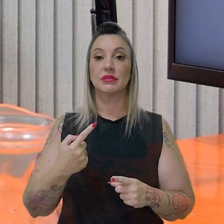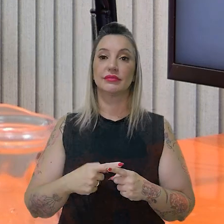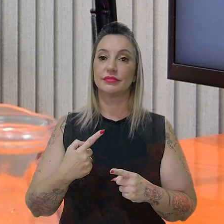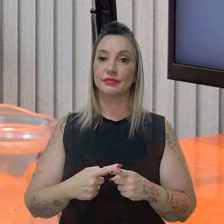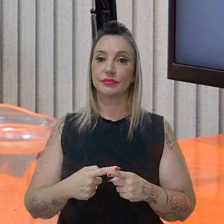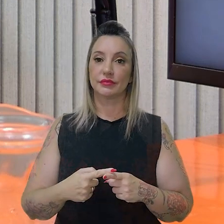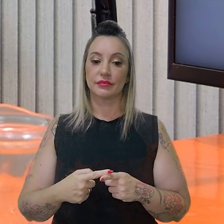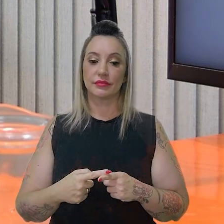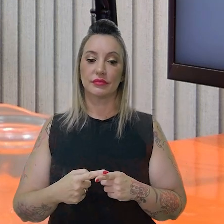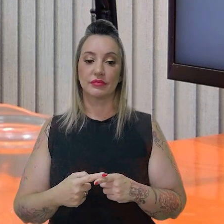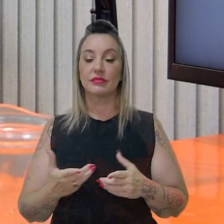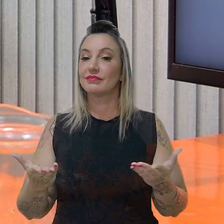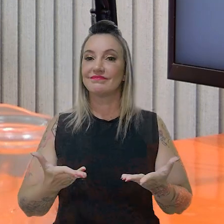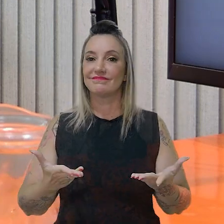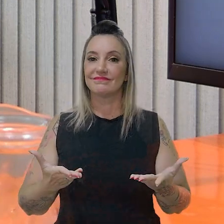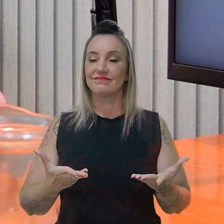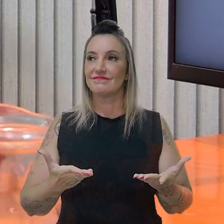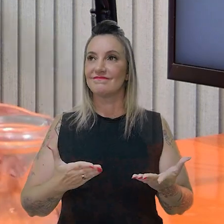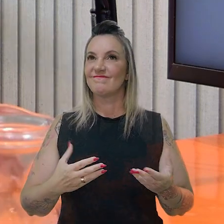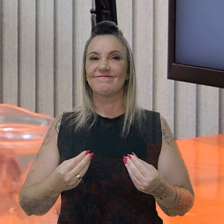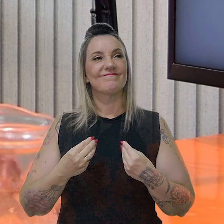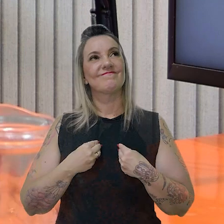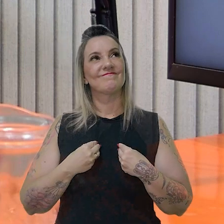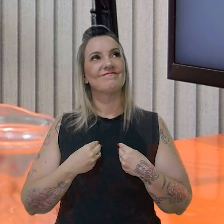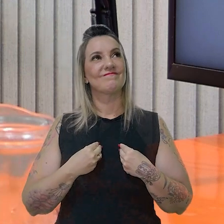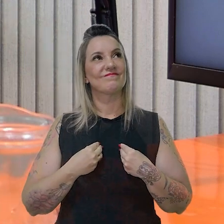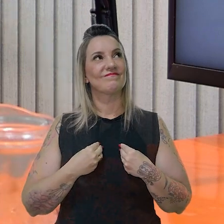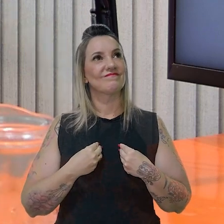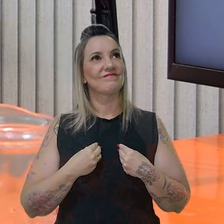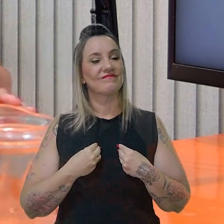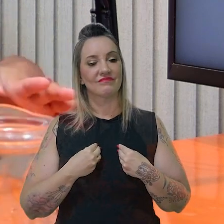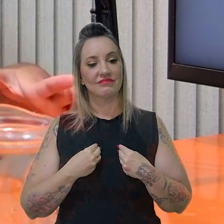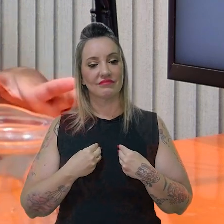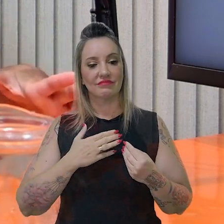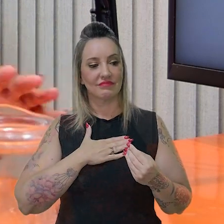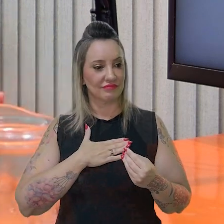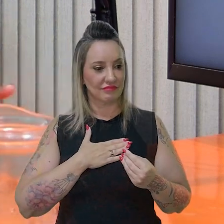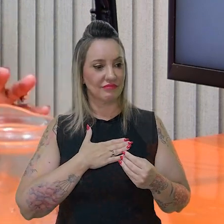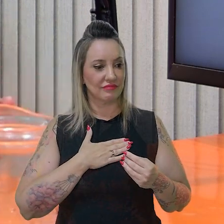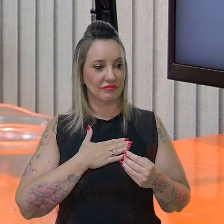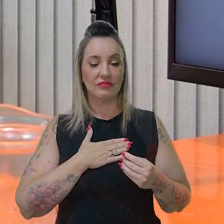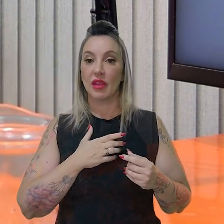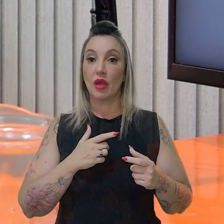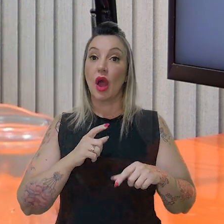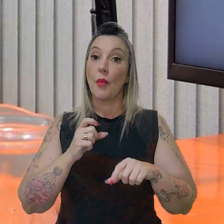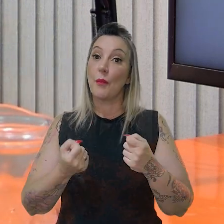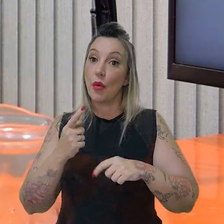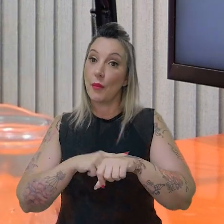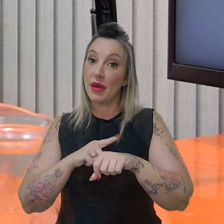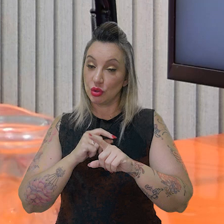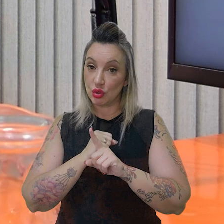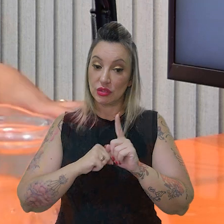porque hoje não não não me alimenta eu me alimento está em momentos sociais mas muito